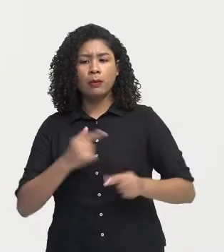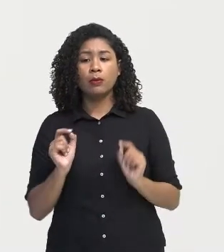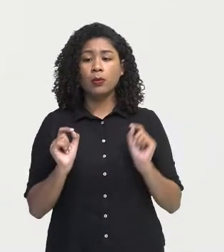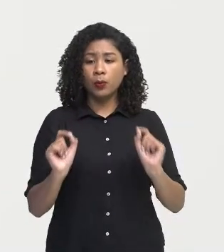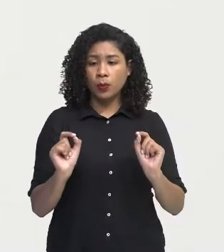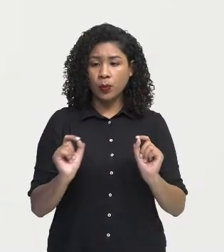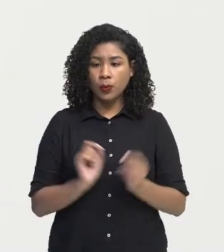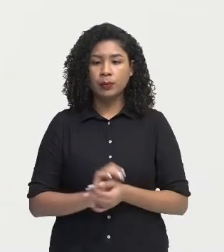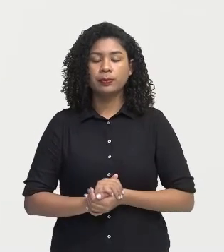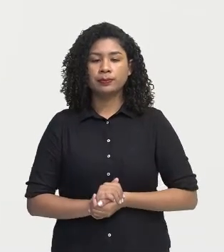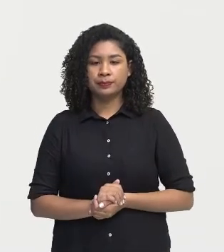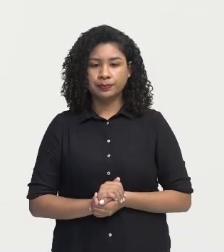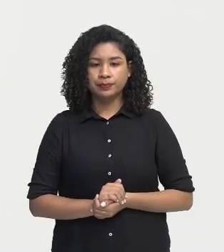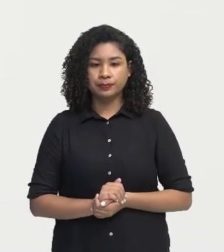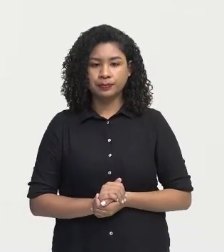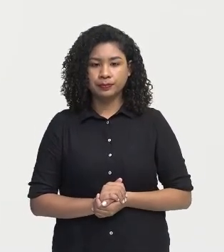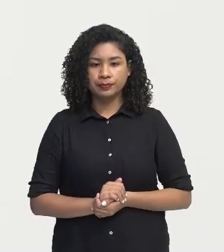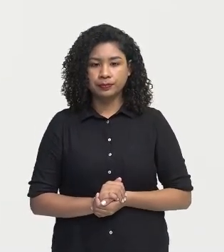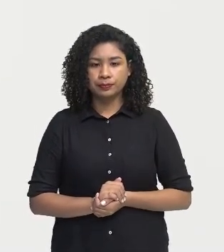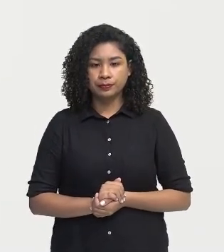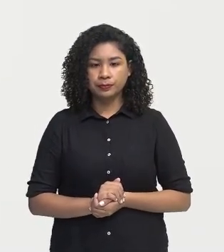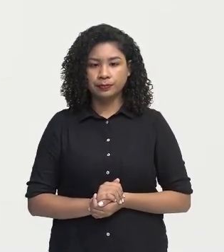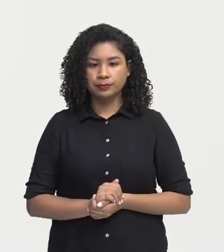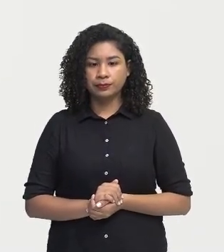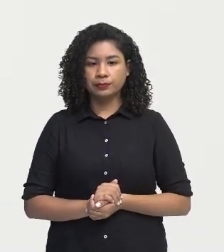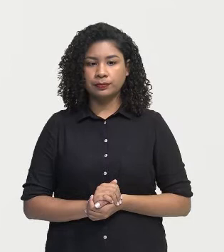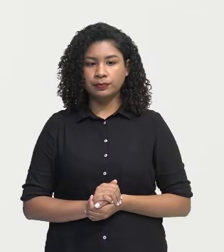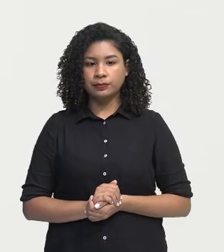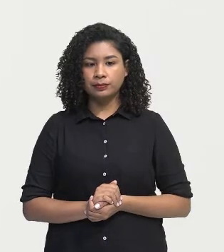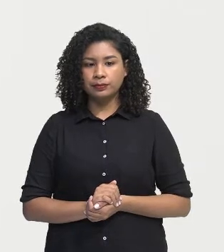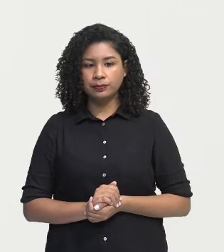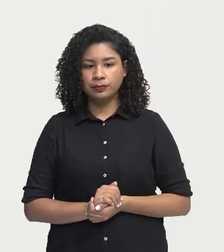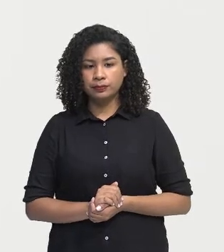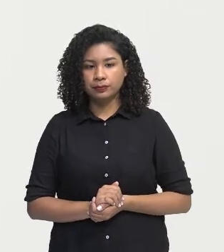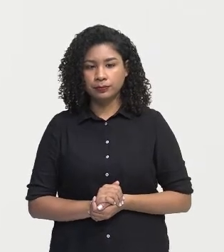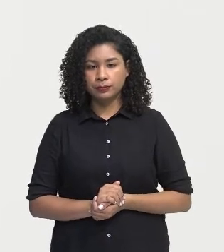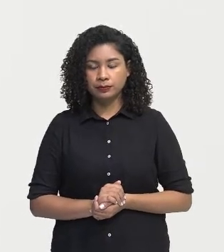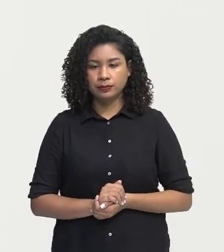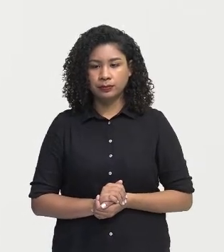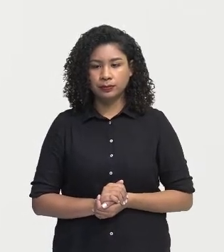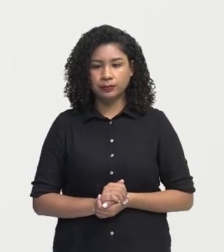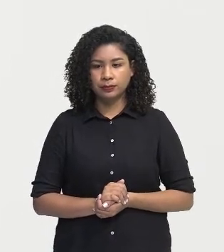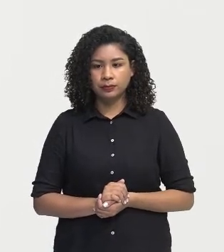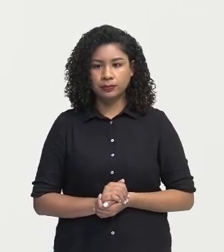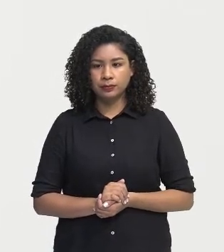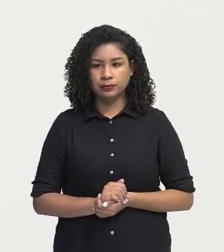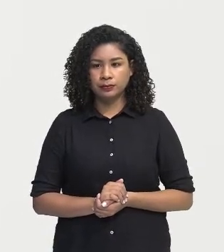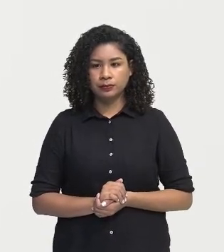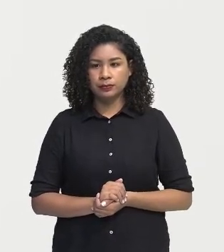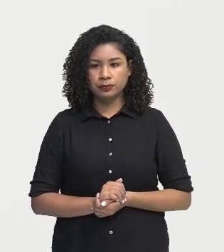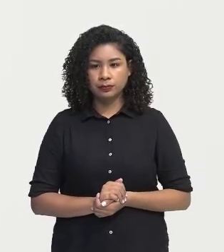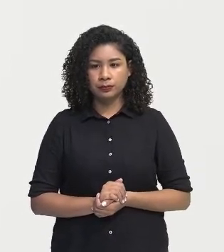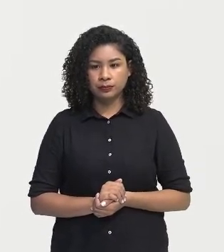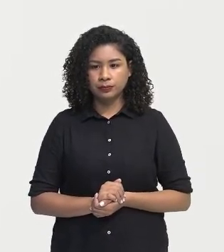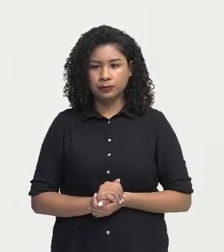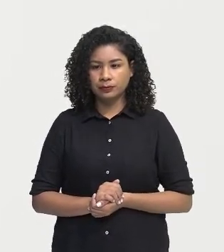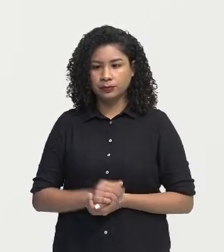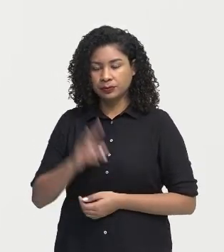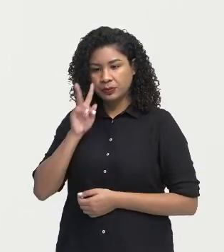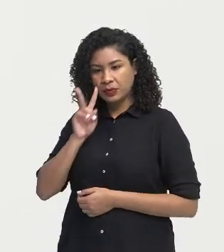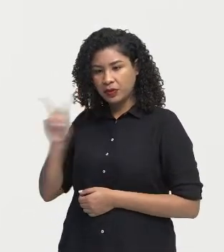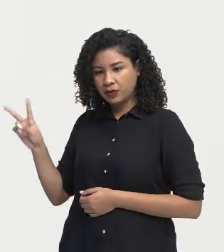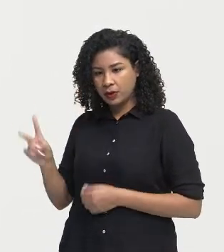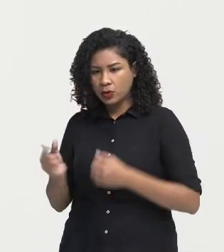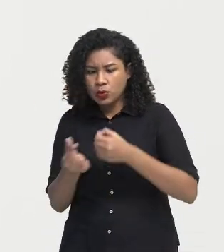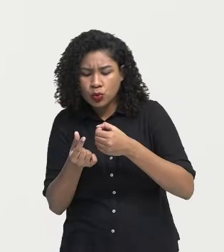não granuloso ou liso, como a gente pode encontrar em alguns livros, né? Que é essa estrutura aqui, ó,